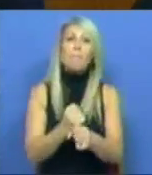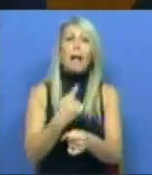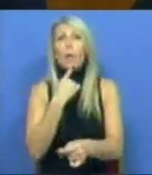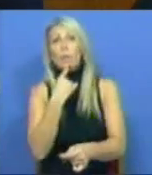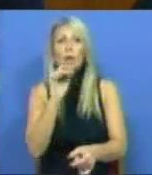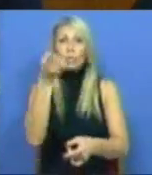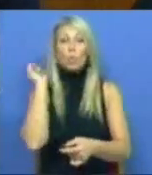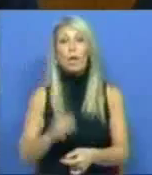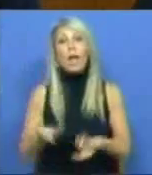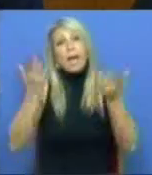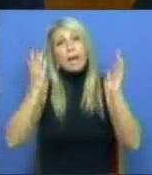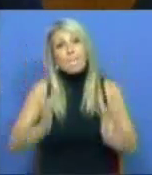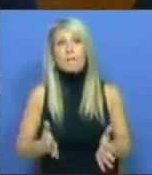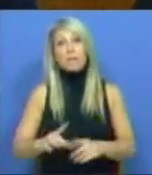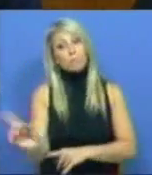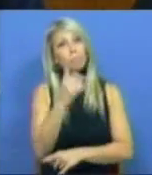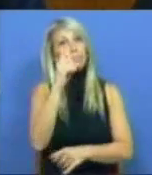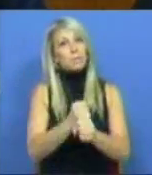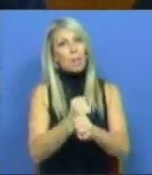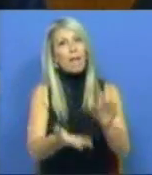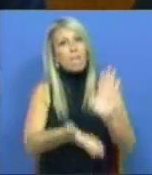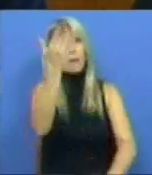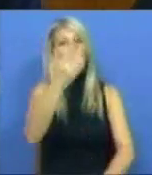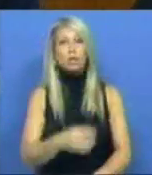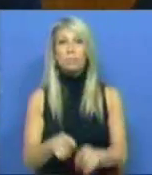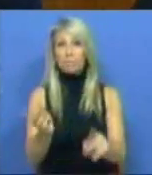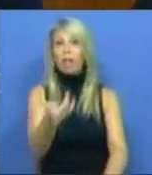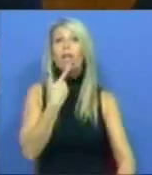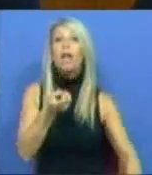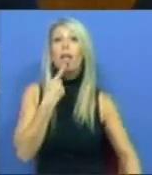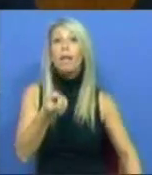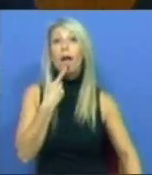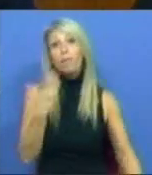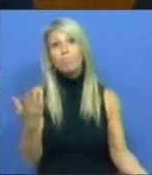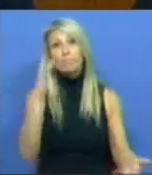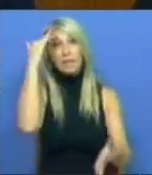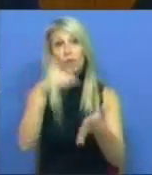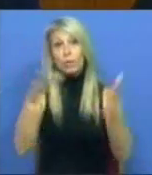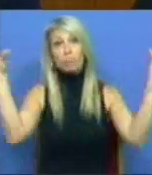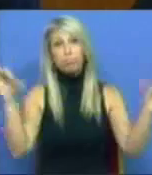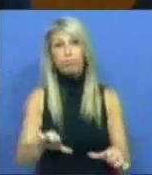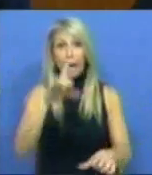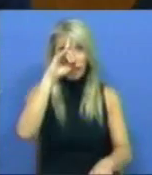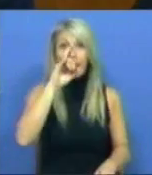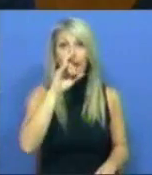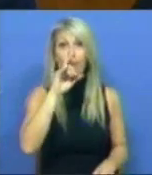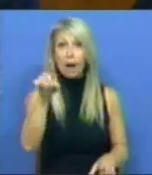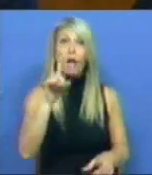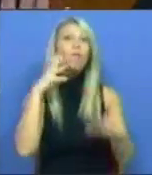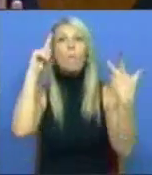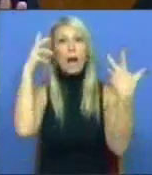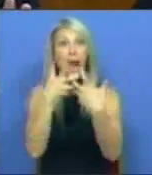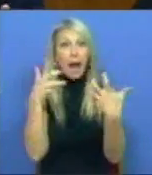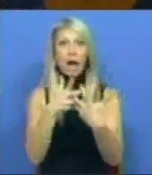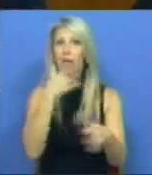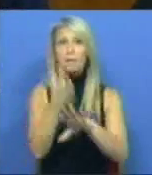que era necessário pô-los a trabalhar mais. Essa retórica teve maus resultados, como a Sra. Ministra se lembra, deu uma guerra no setor da